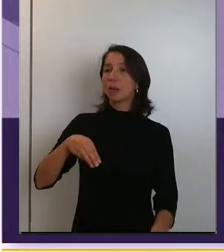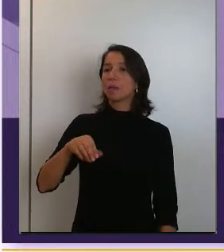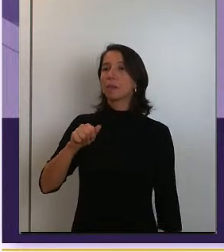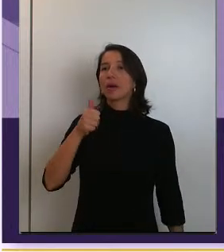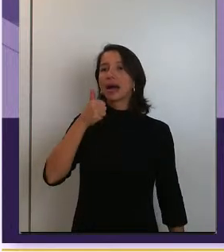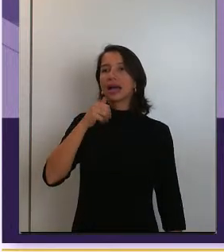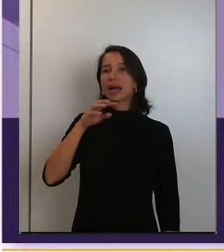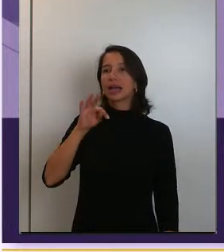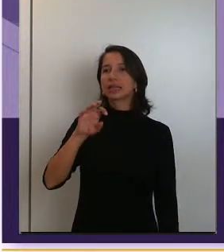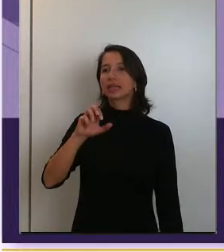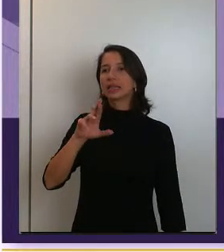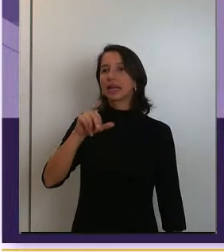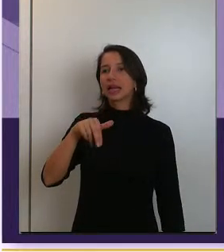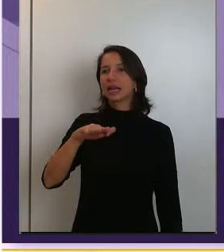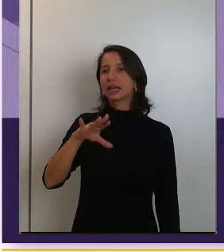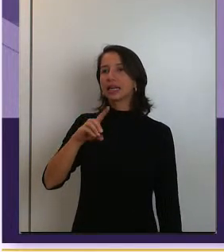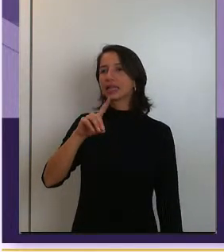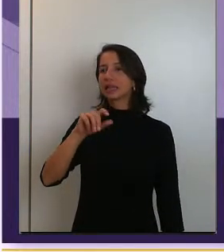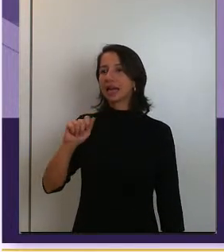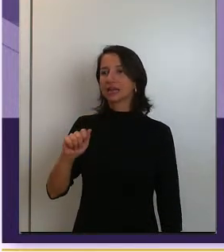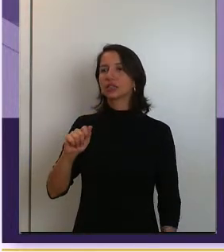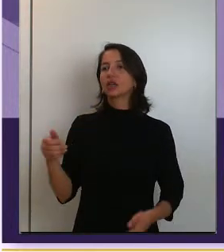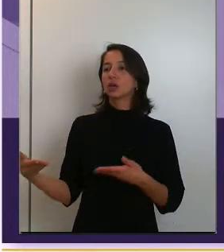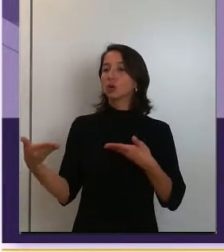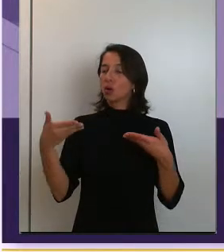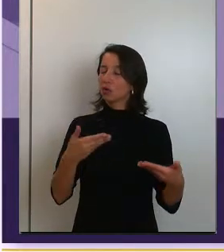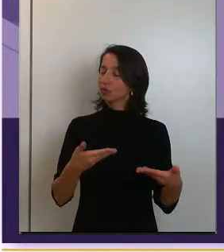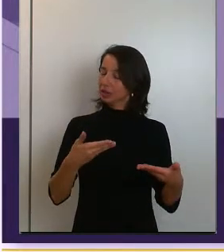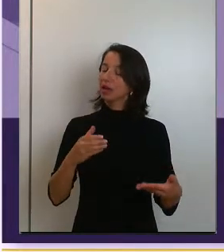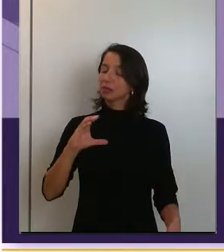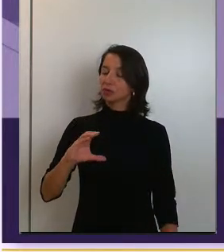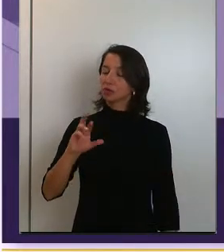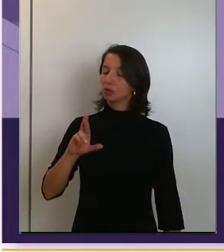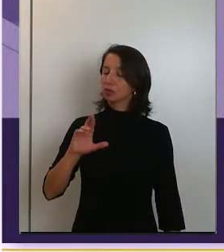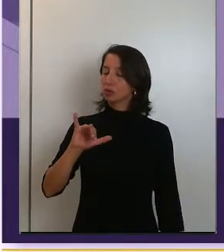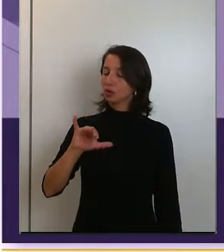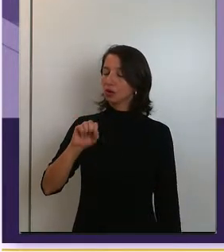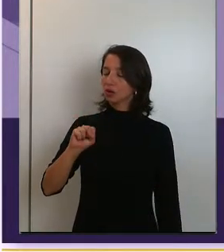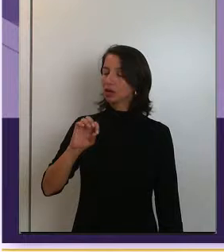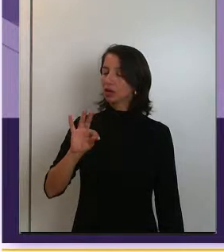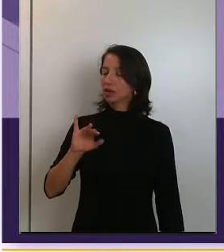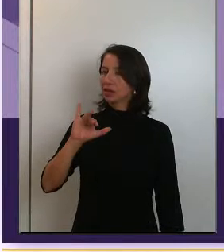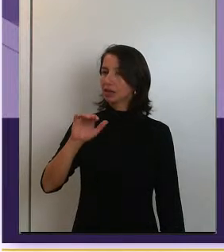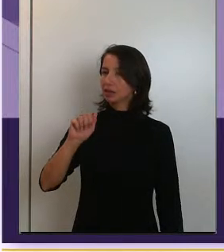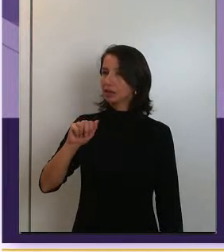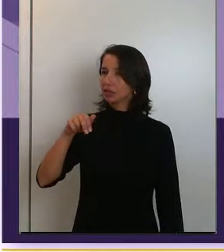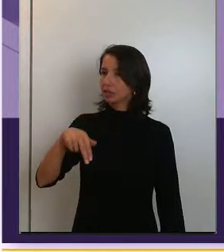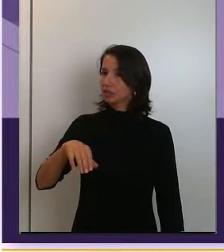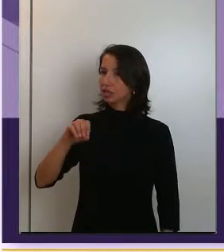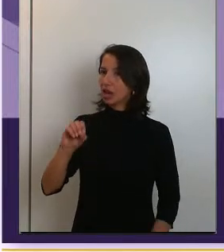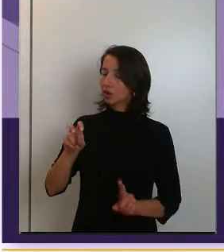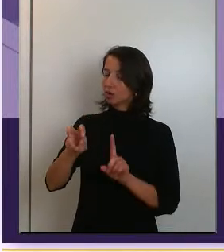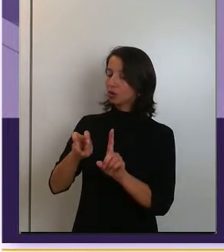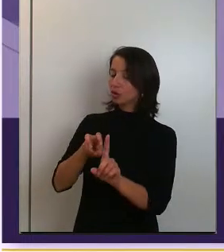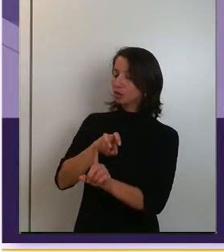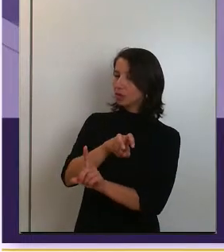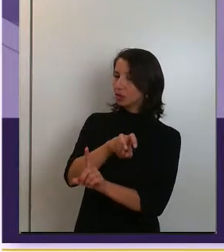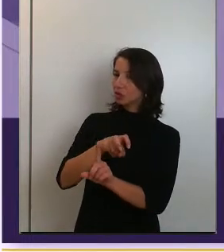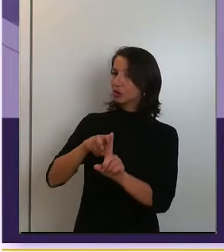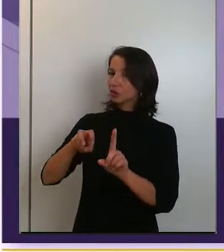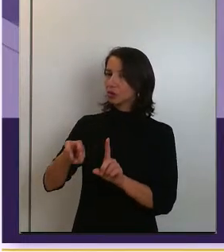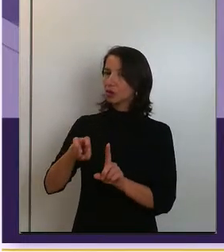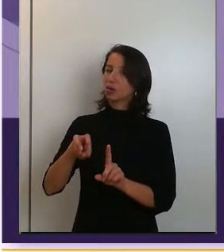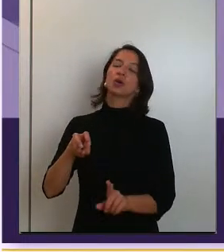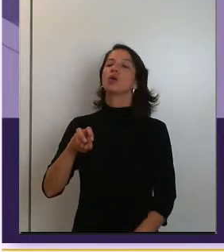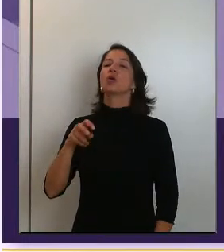Fiocruz, Cristiano Siqueira Boccolini. E para mediar o trabalho desta mesa, convidamos o procurador do trabalho, Leonardo